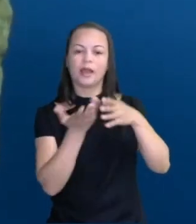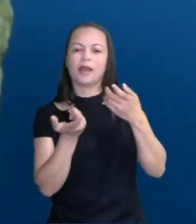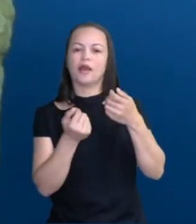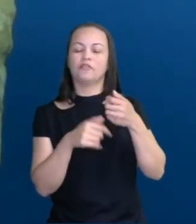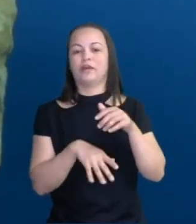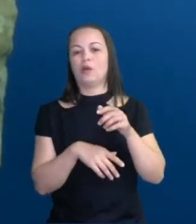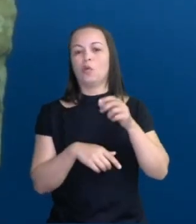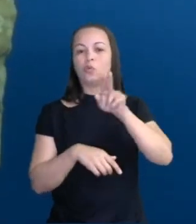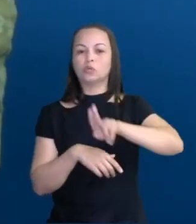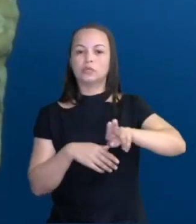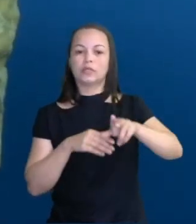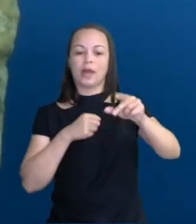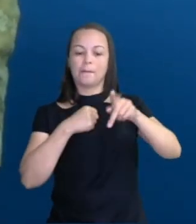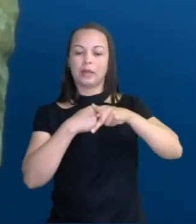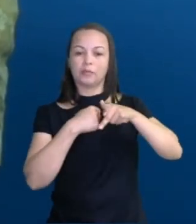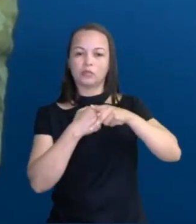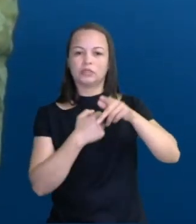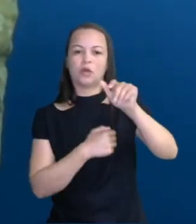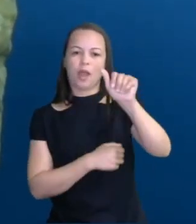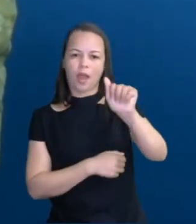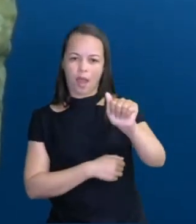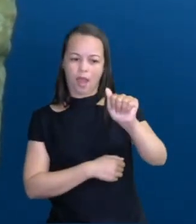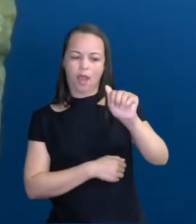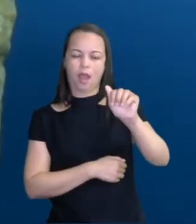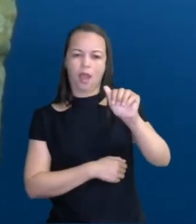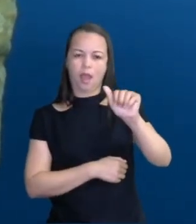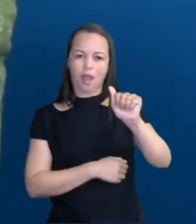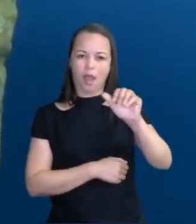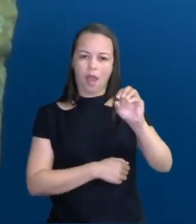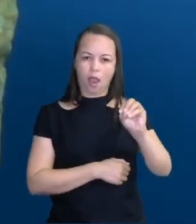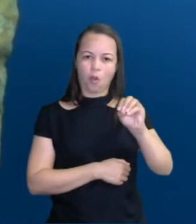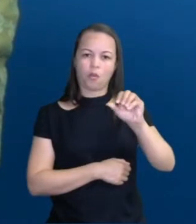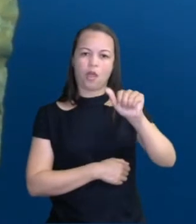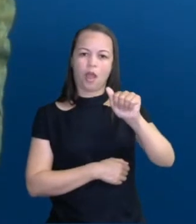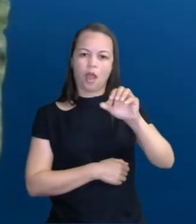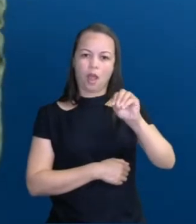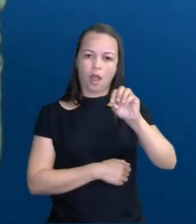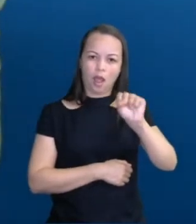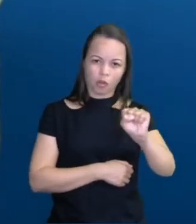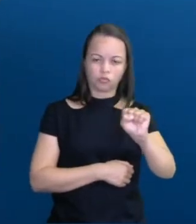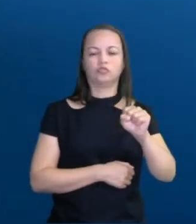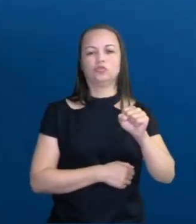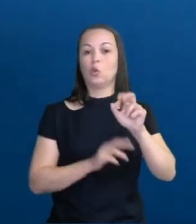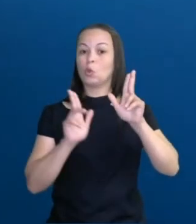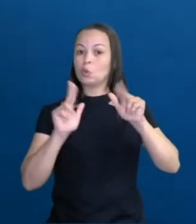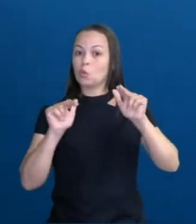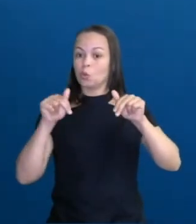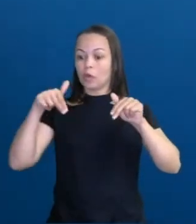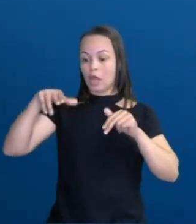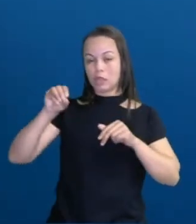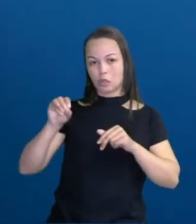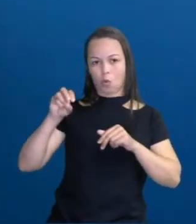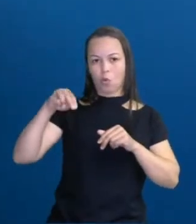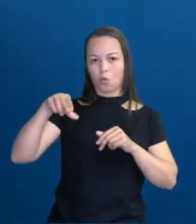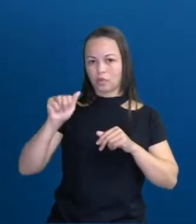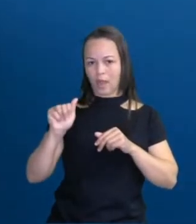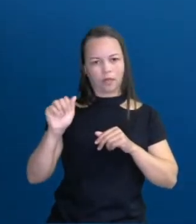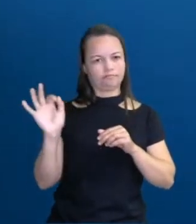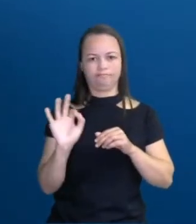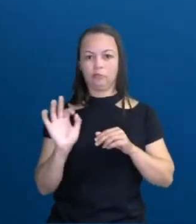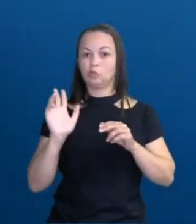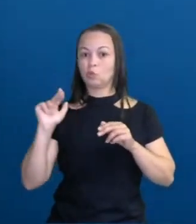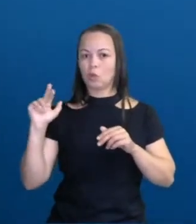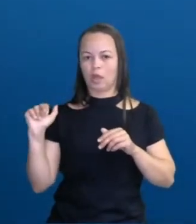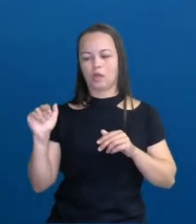ao ou aos ou seja nunca o em ou no e a próxima regra de